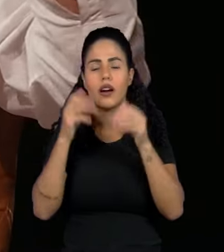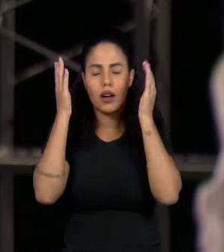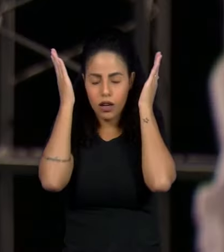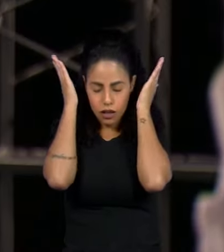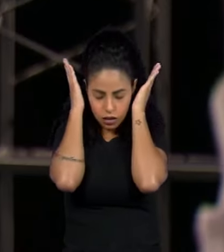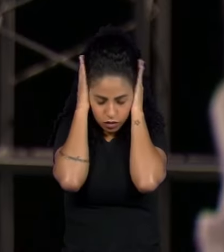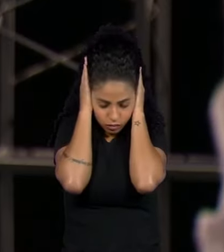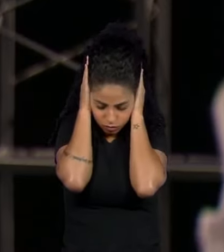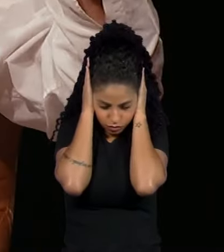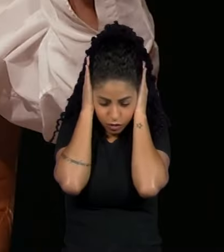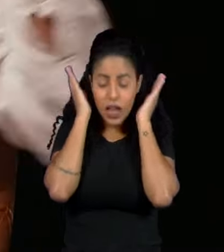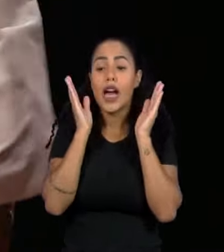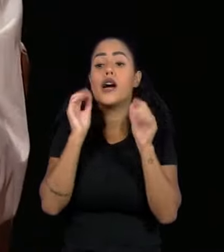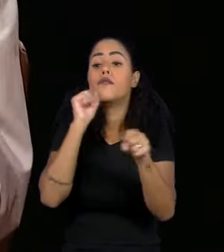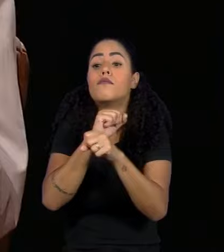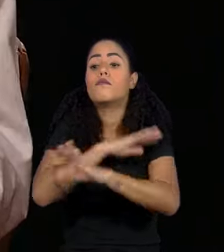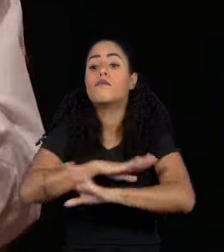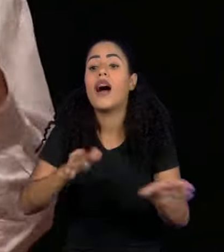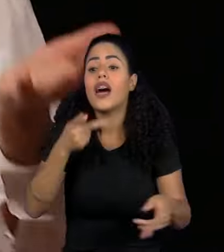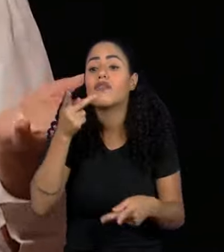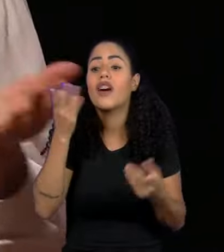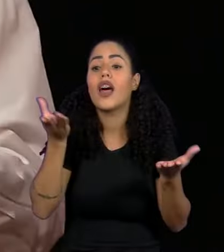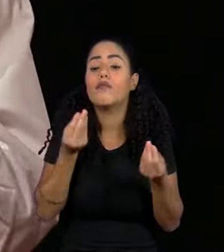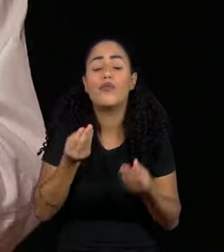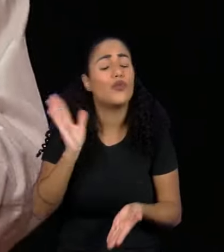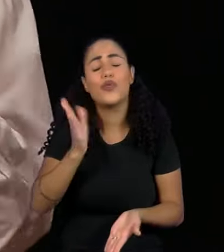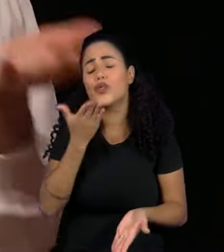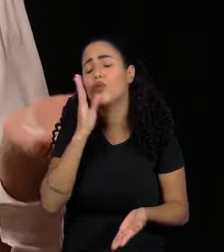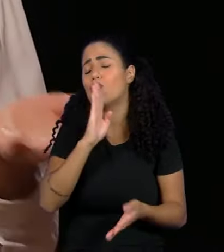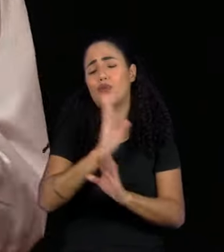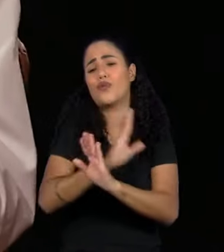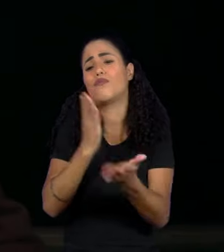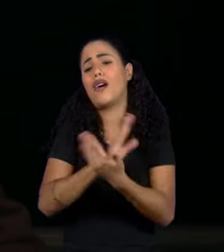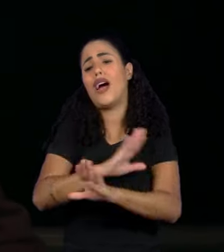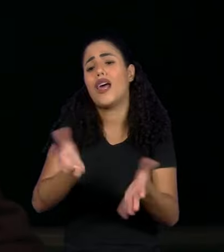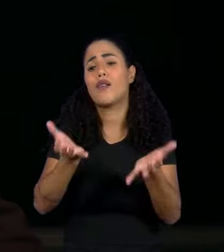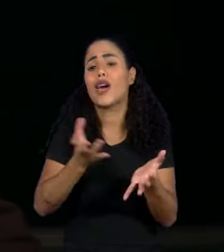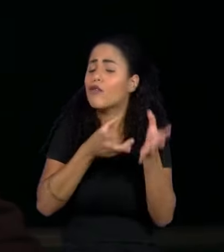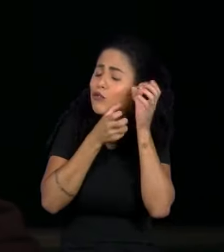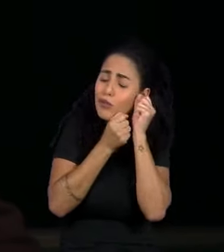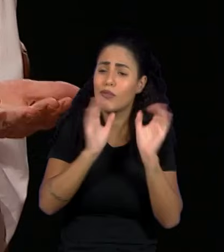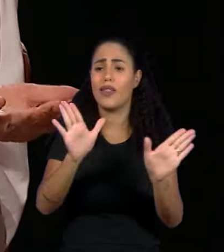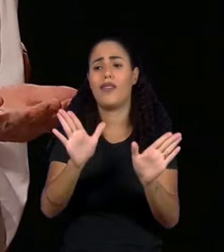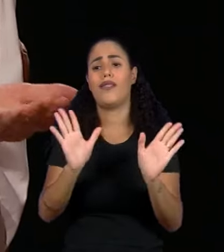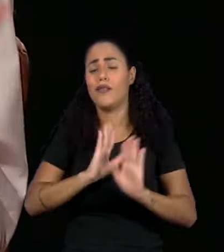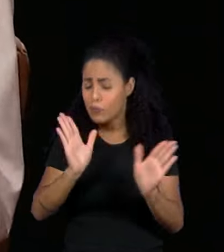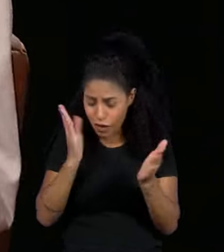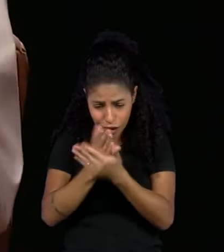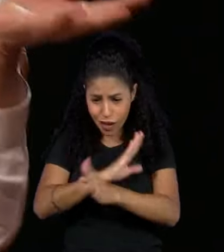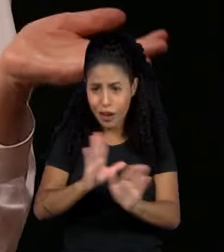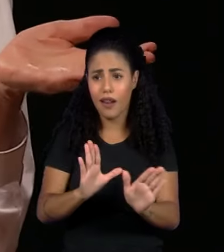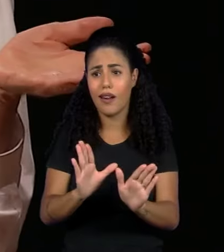porque ou a gente trepa, ou a gente vai dormir, porque ele não trepava,